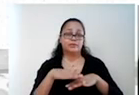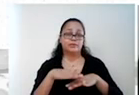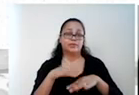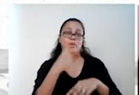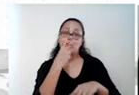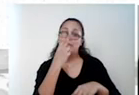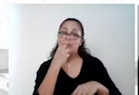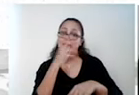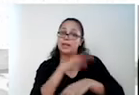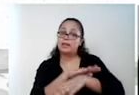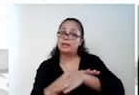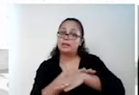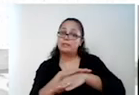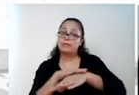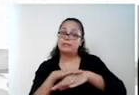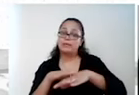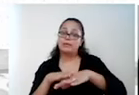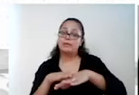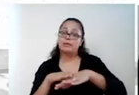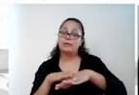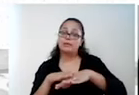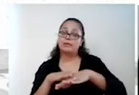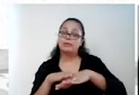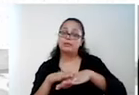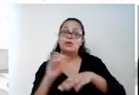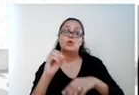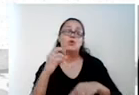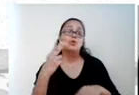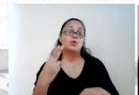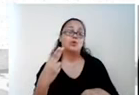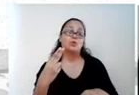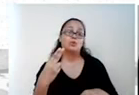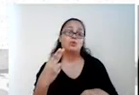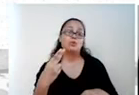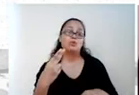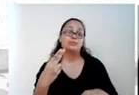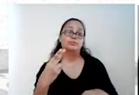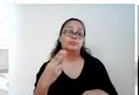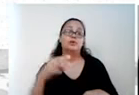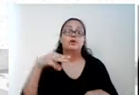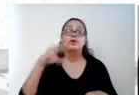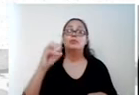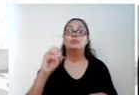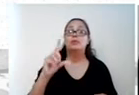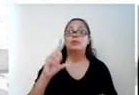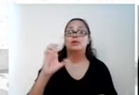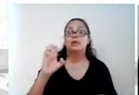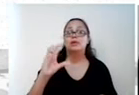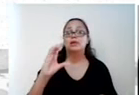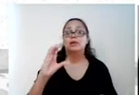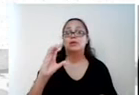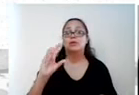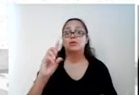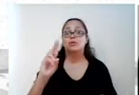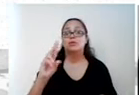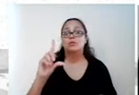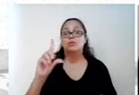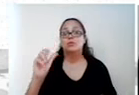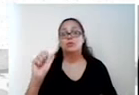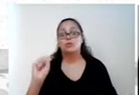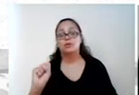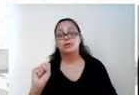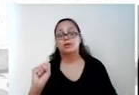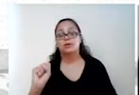também chamado de epiderme nas briófitas, ou moléculas que impedem essa perda excessiva de